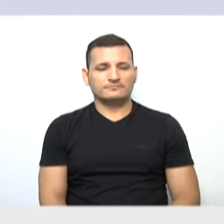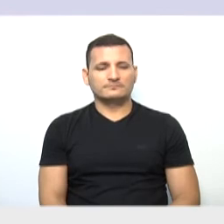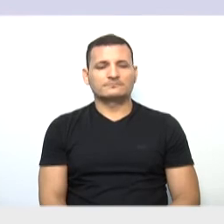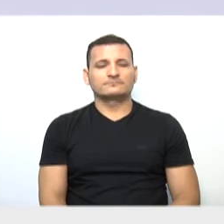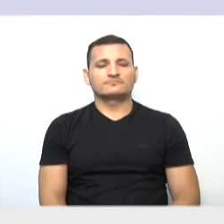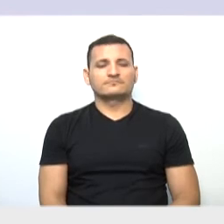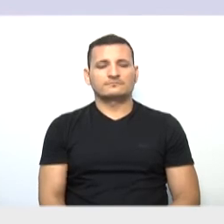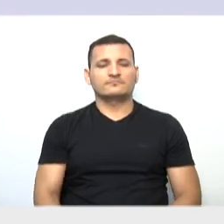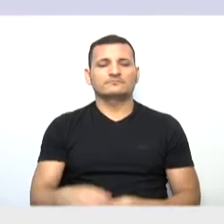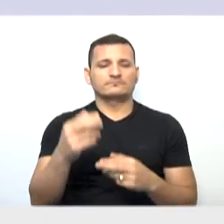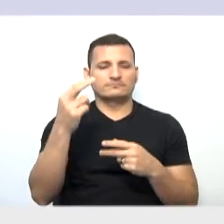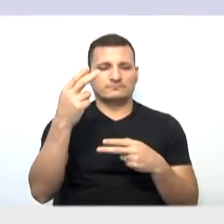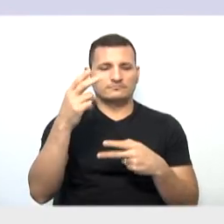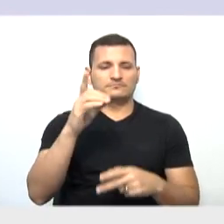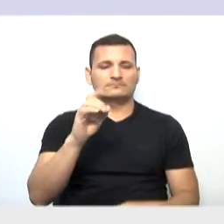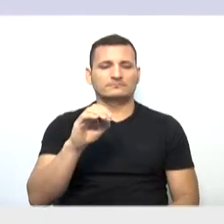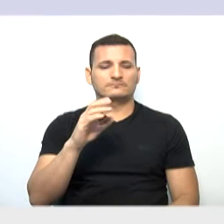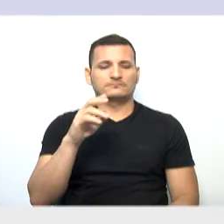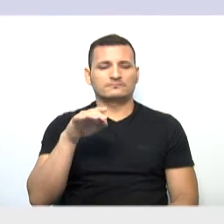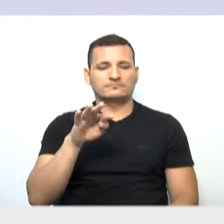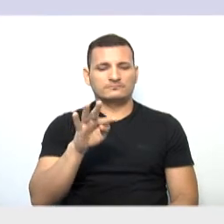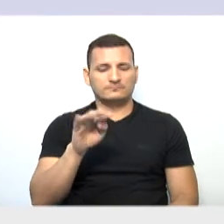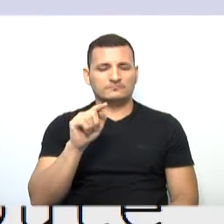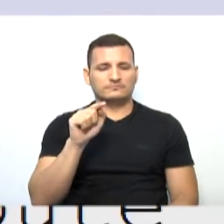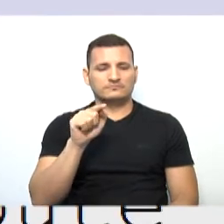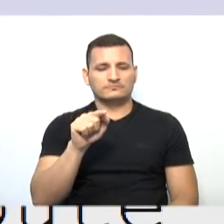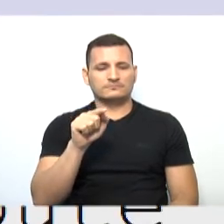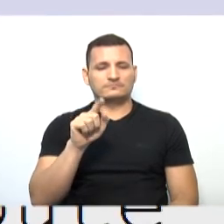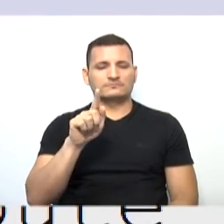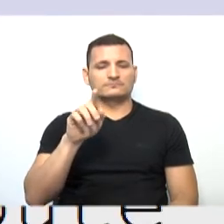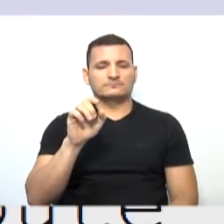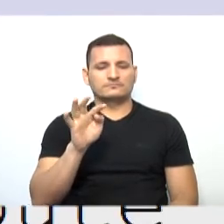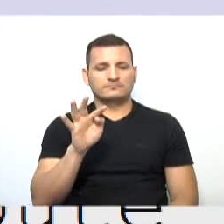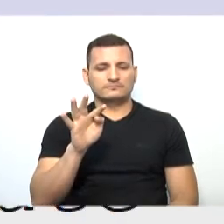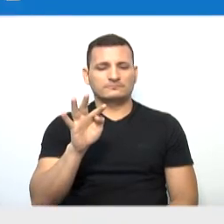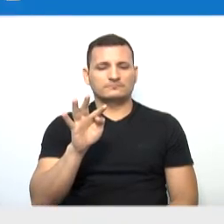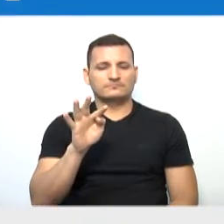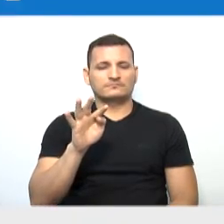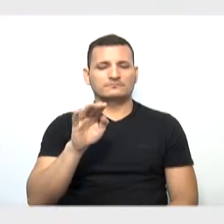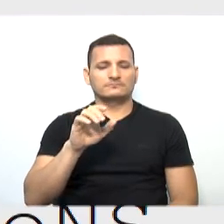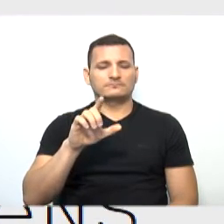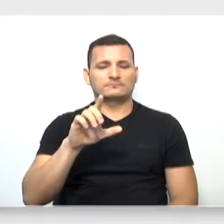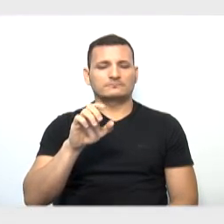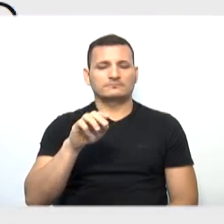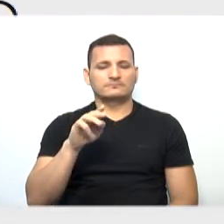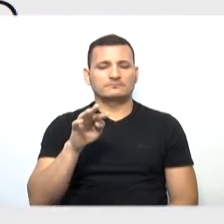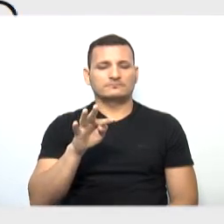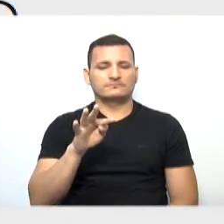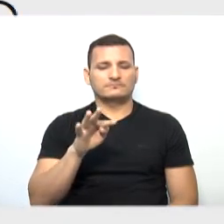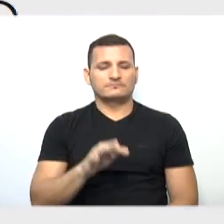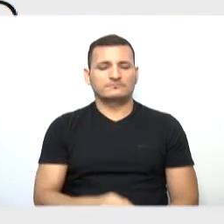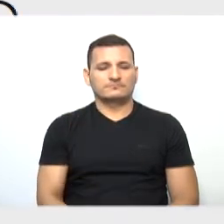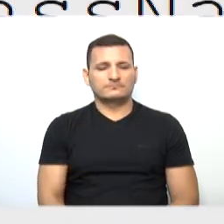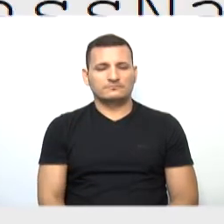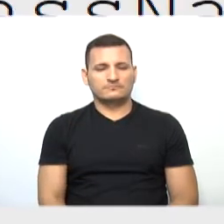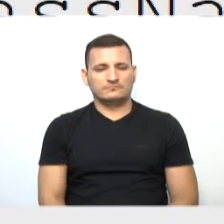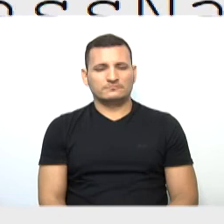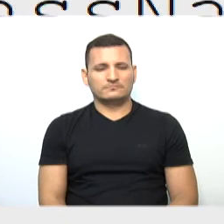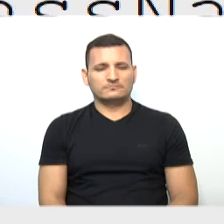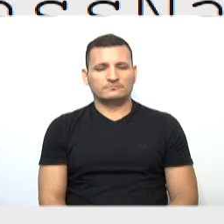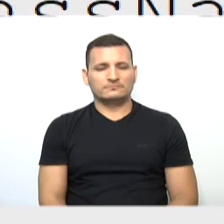ó. Document, ponto, get element